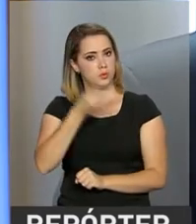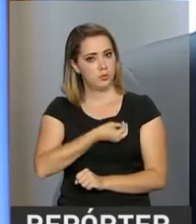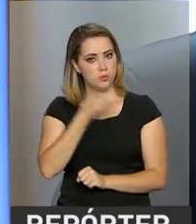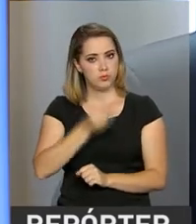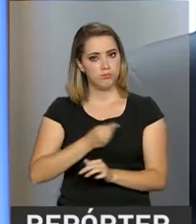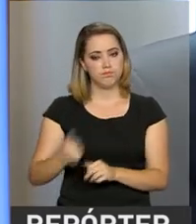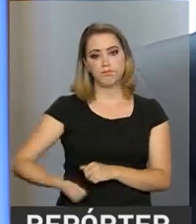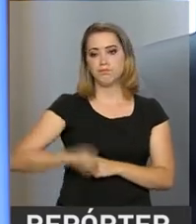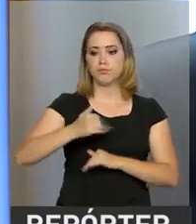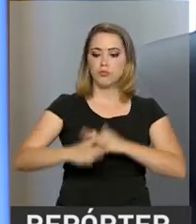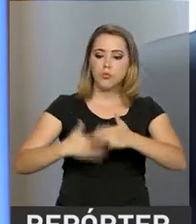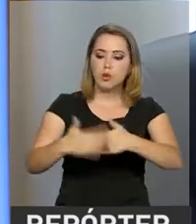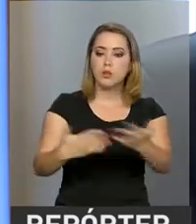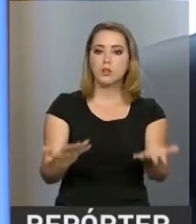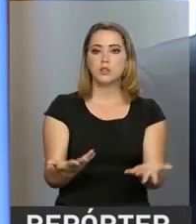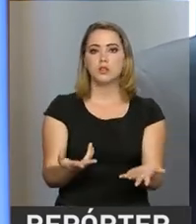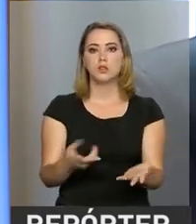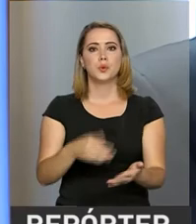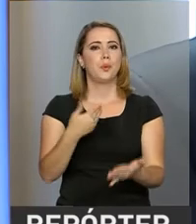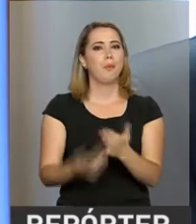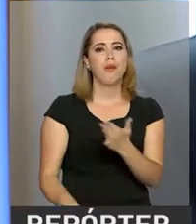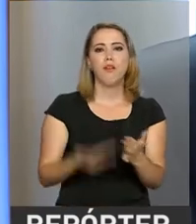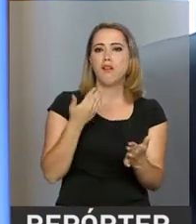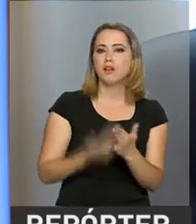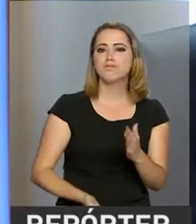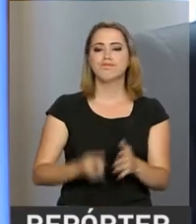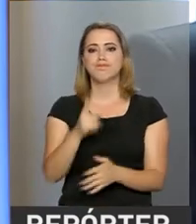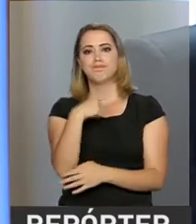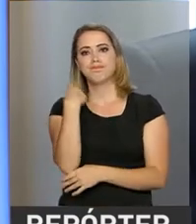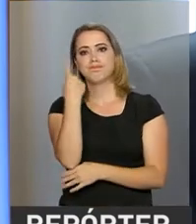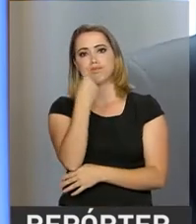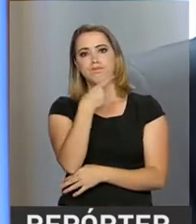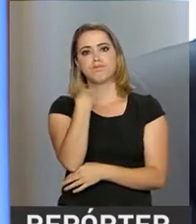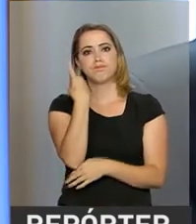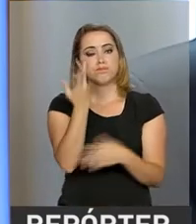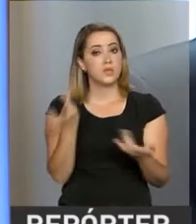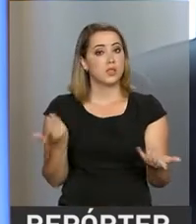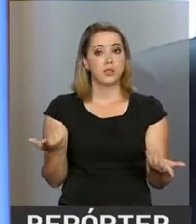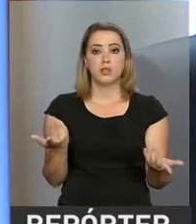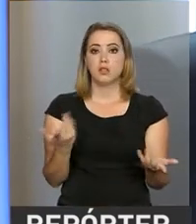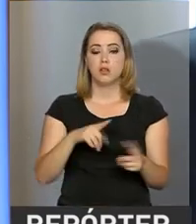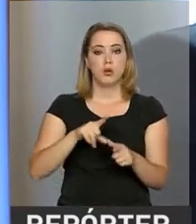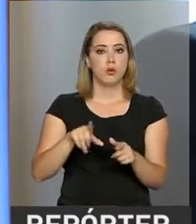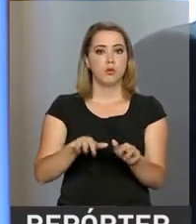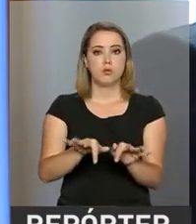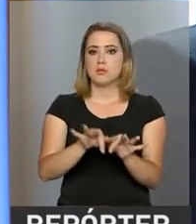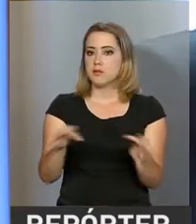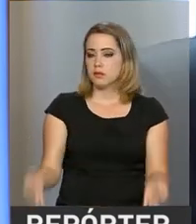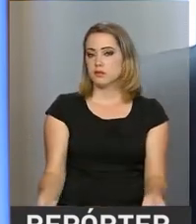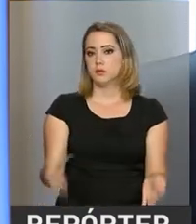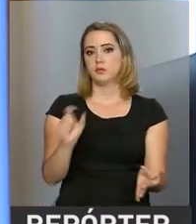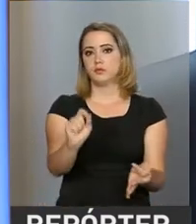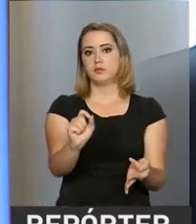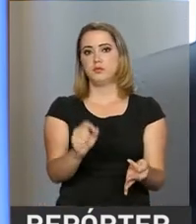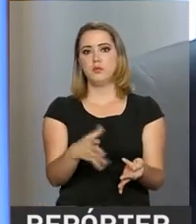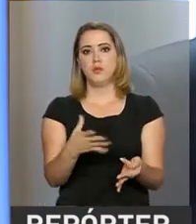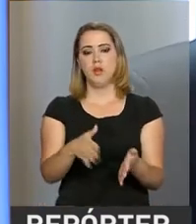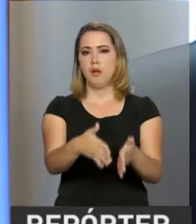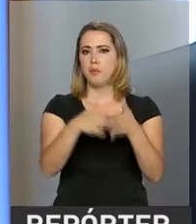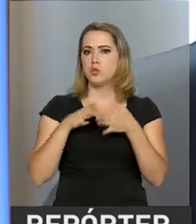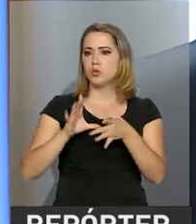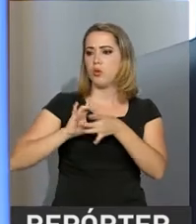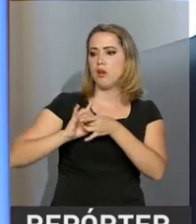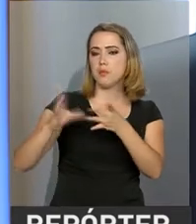mais produtiva na medida que não percam tanto tempo com procedimentos burocráticos, de licenças,